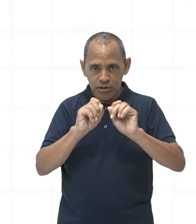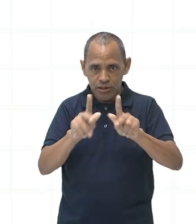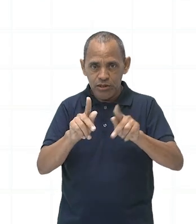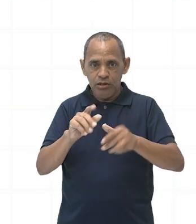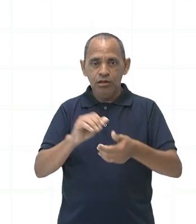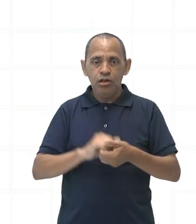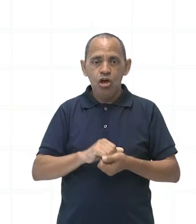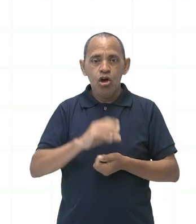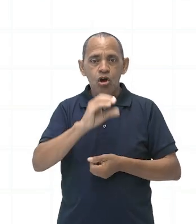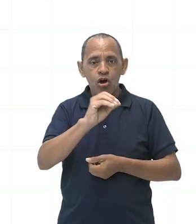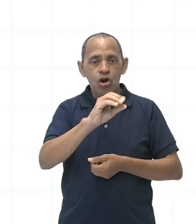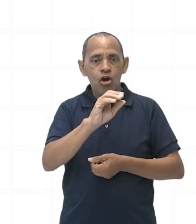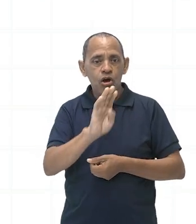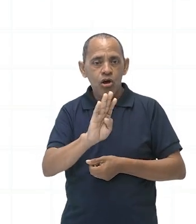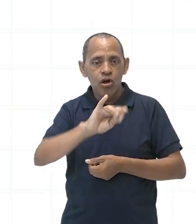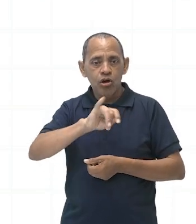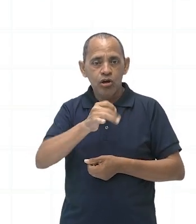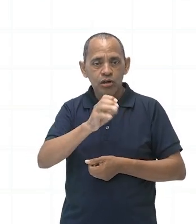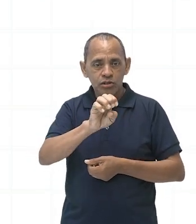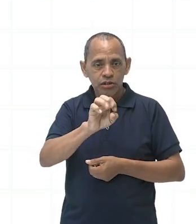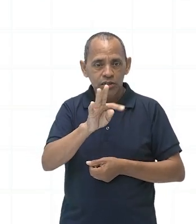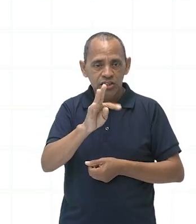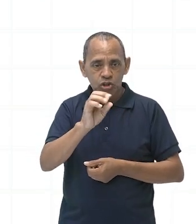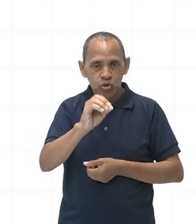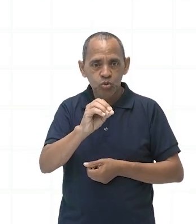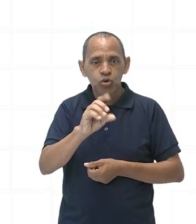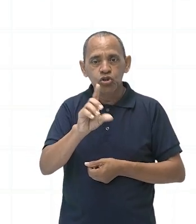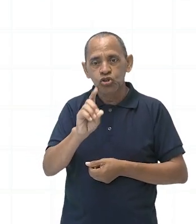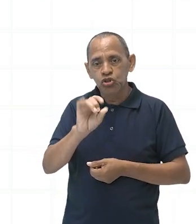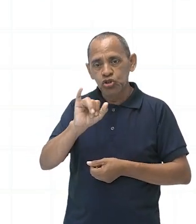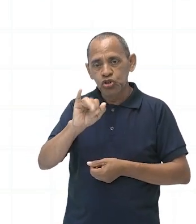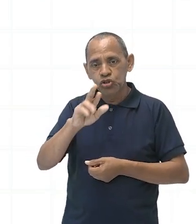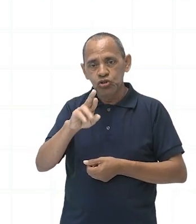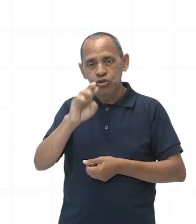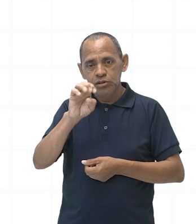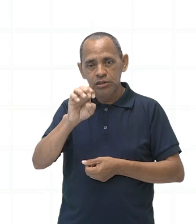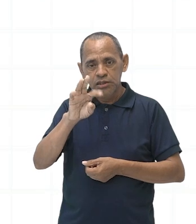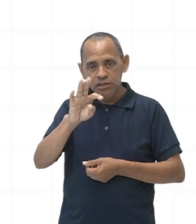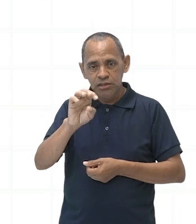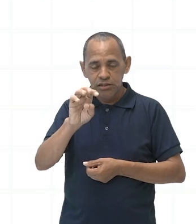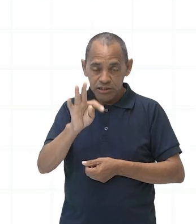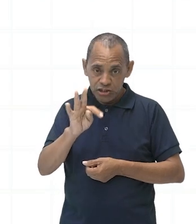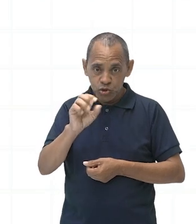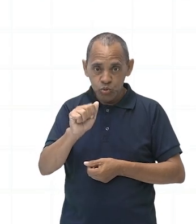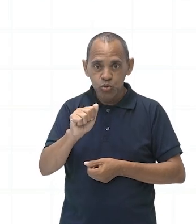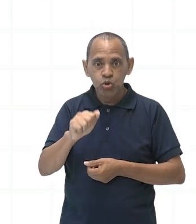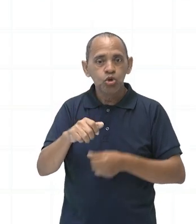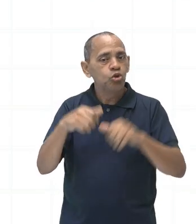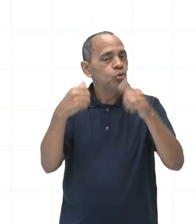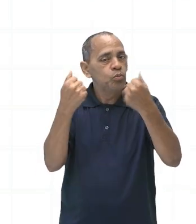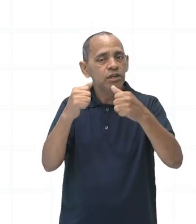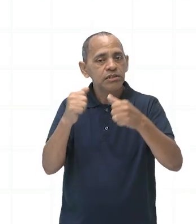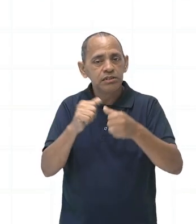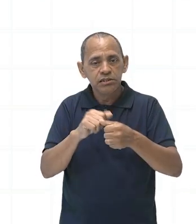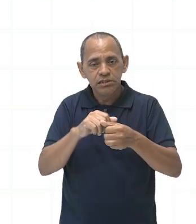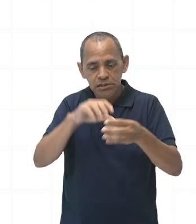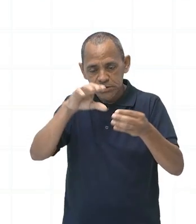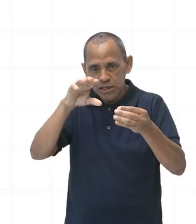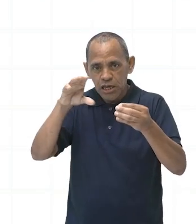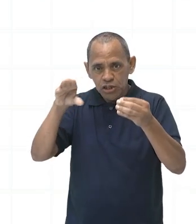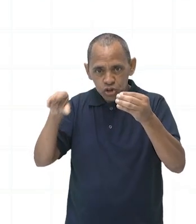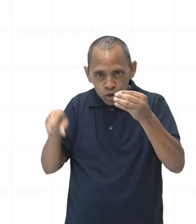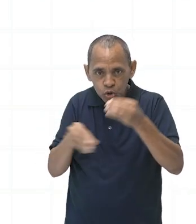aqui, sem preposição. A diferença entre um e outro, portanto, é a preposição ou não